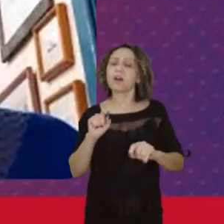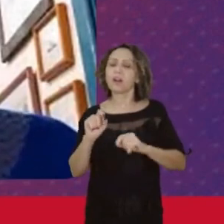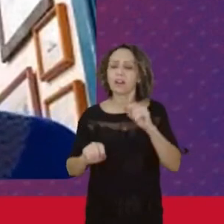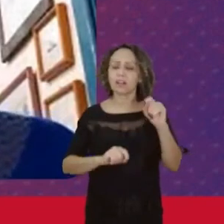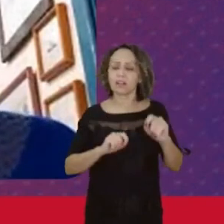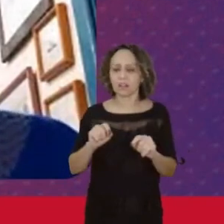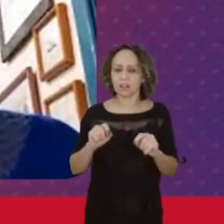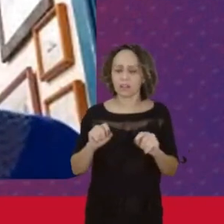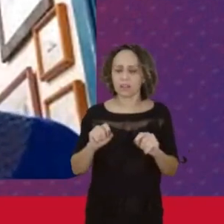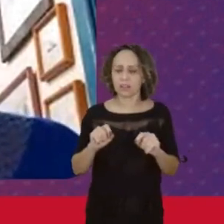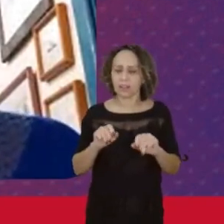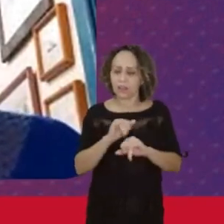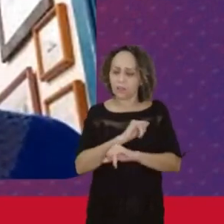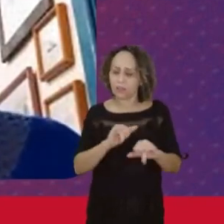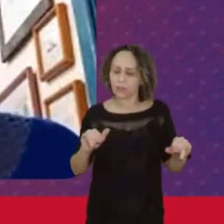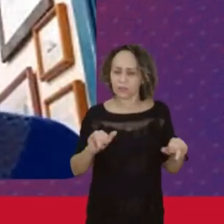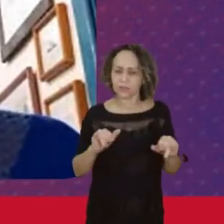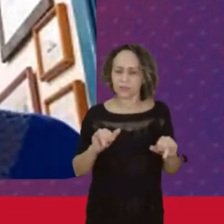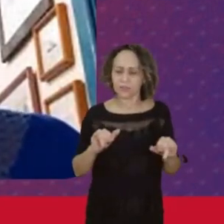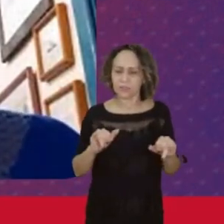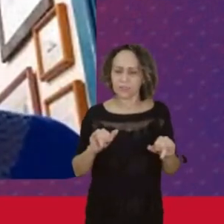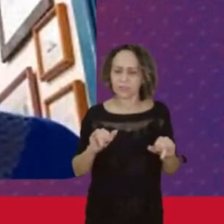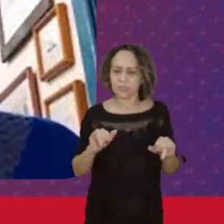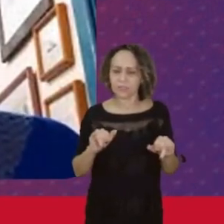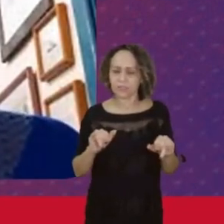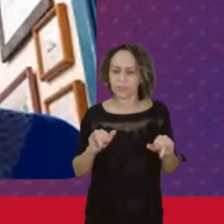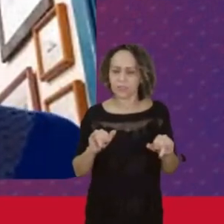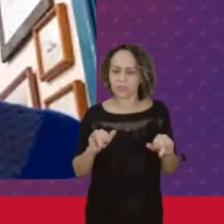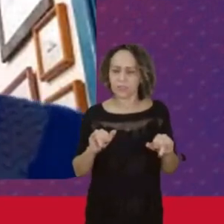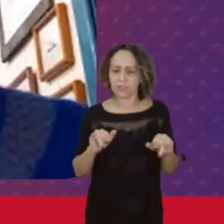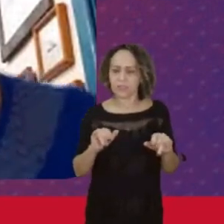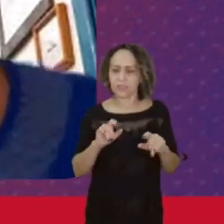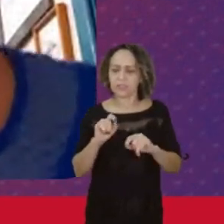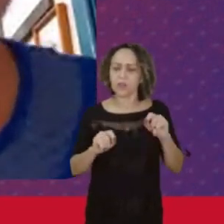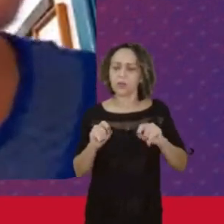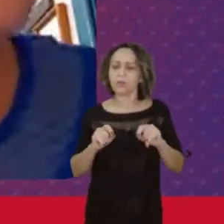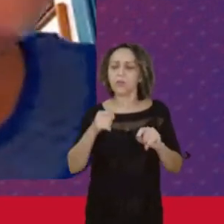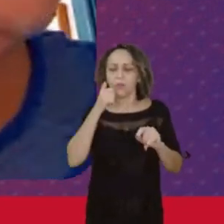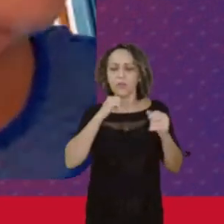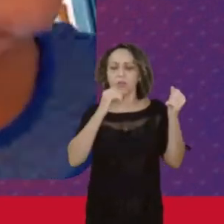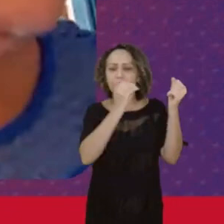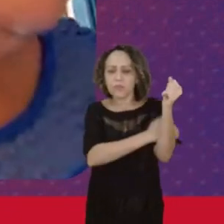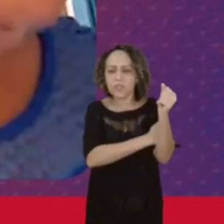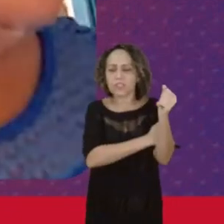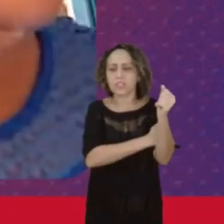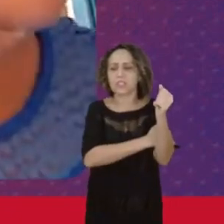argumentação, vão buscar um repertório para o